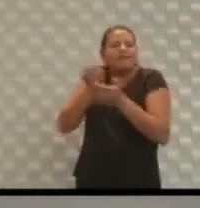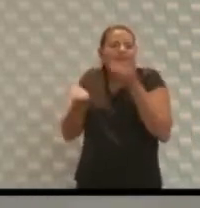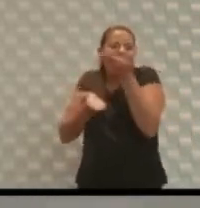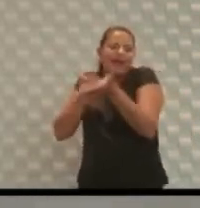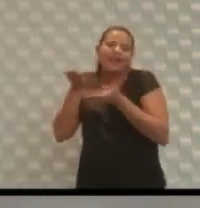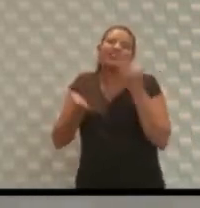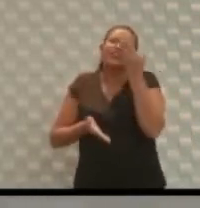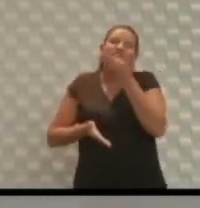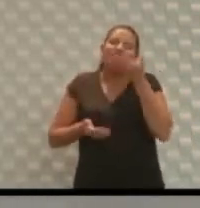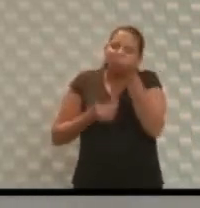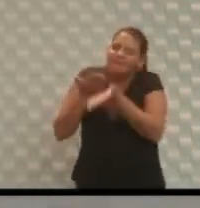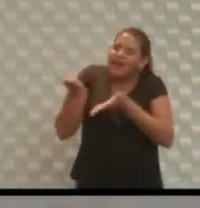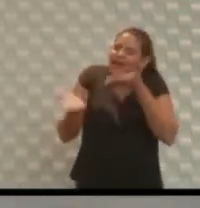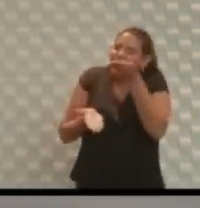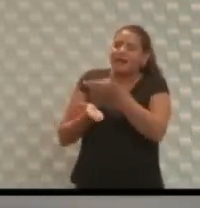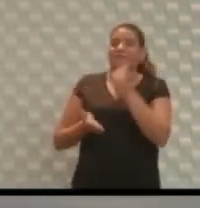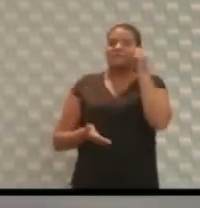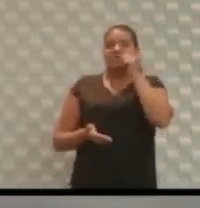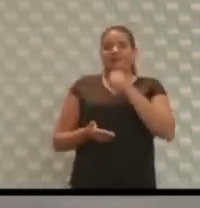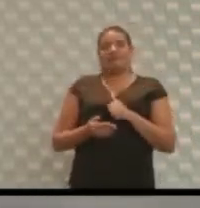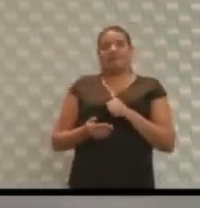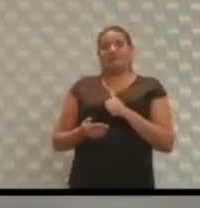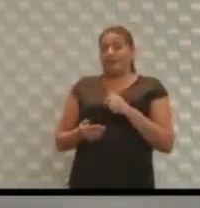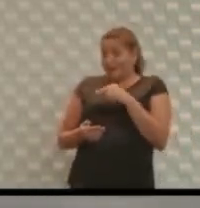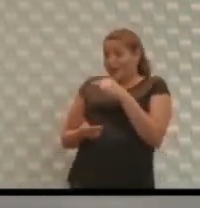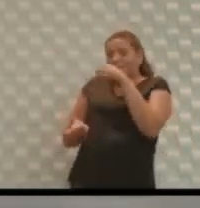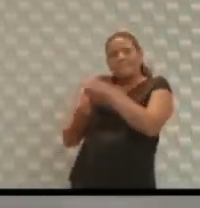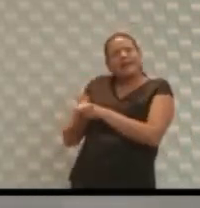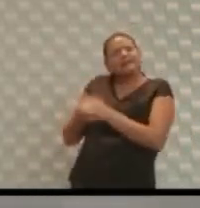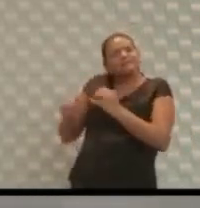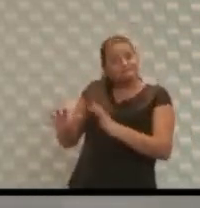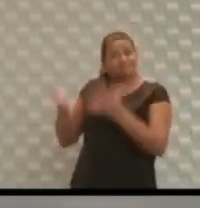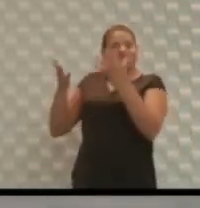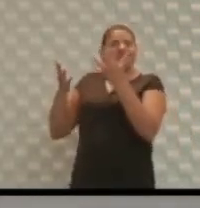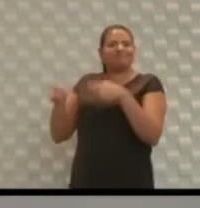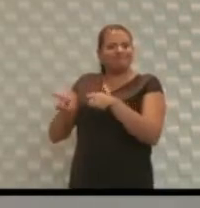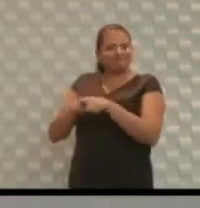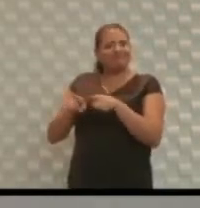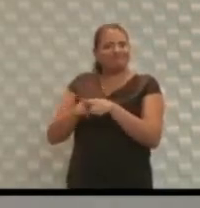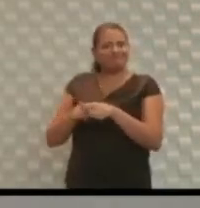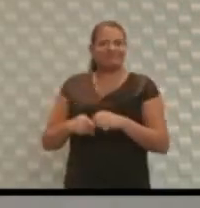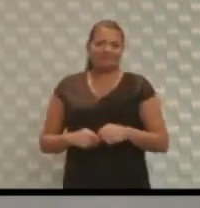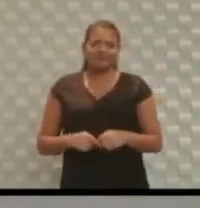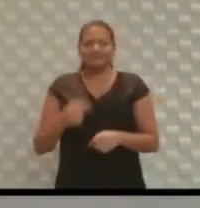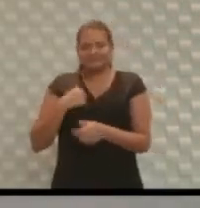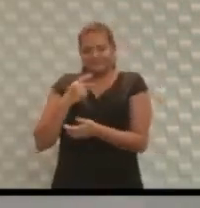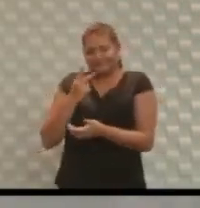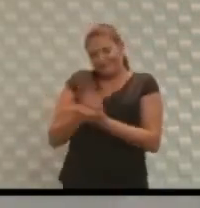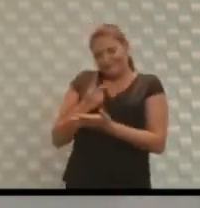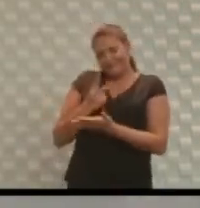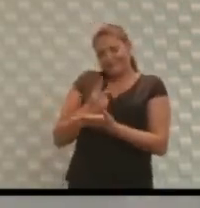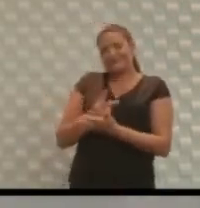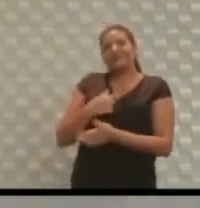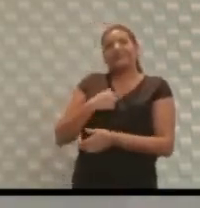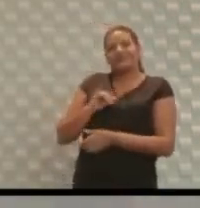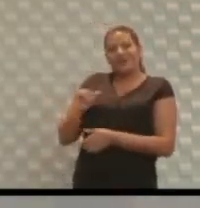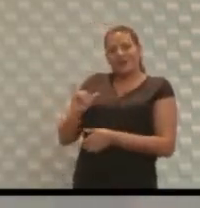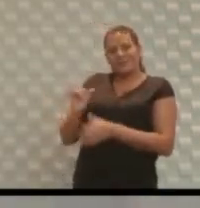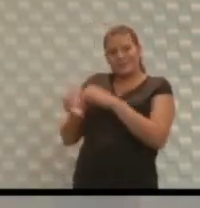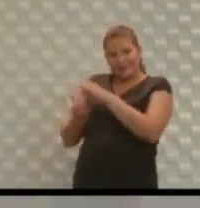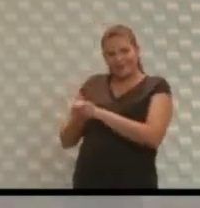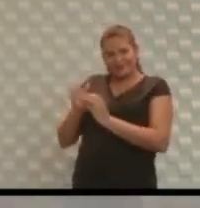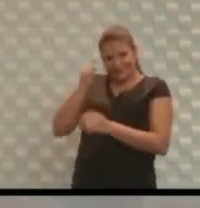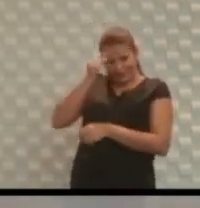pessoa. Eu costumo dizer para o Lamartine é um marido maravilhoso. Ele cuida de mim, ele cuida da